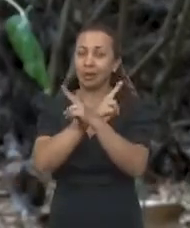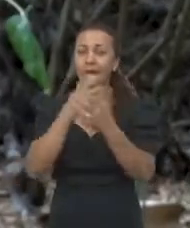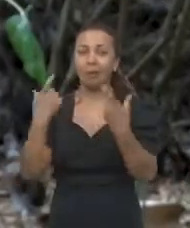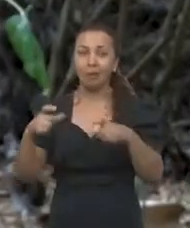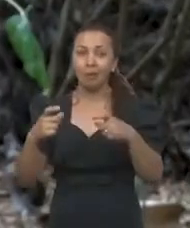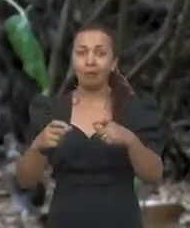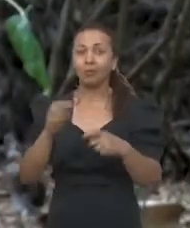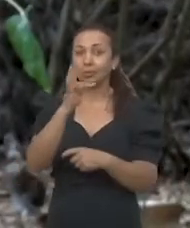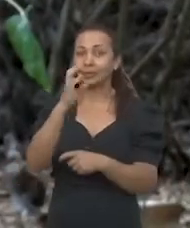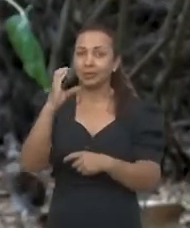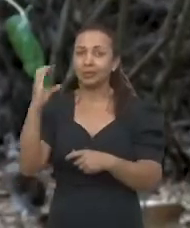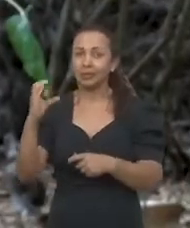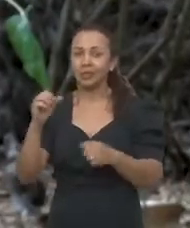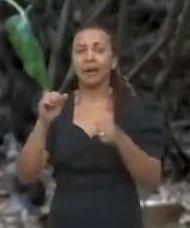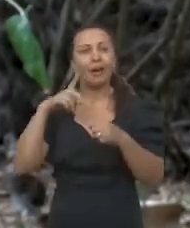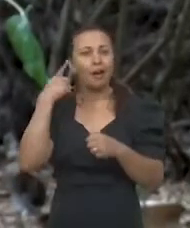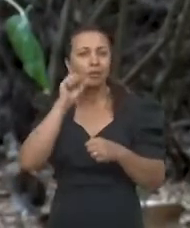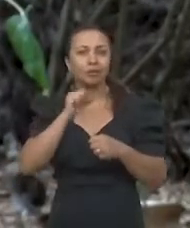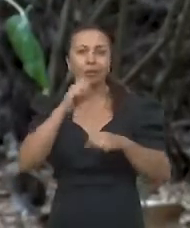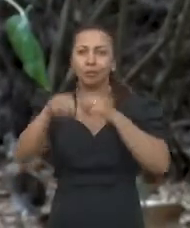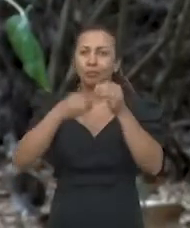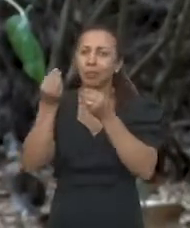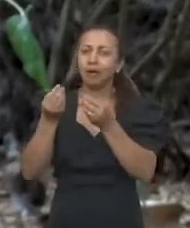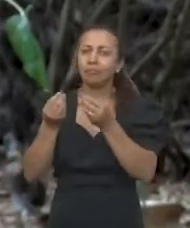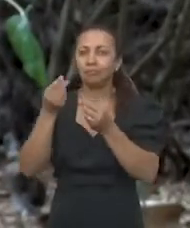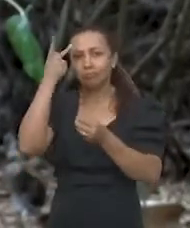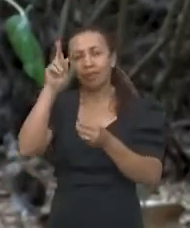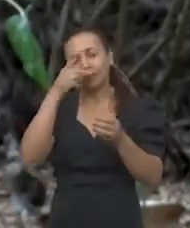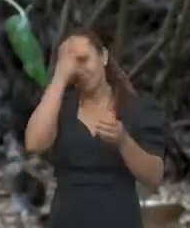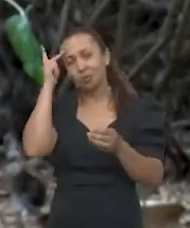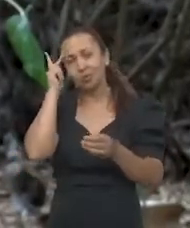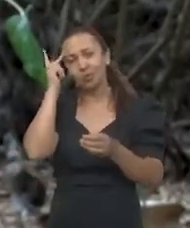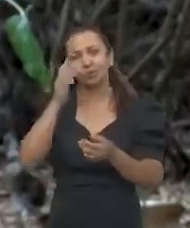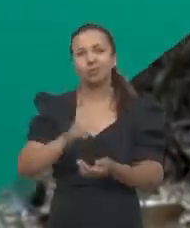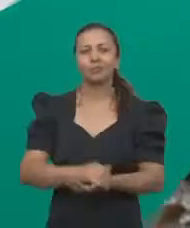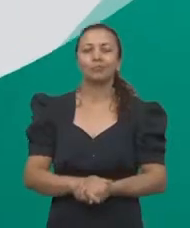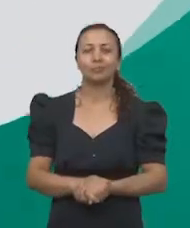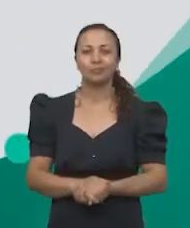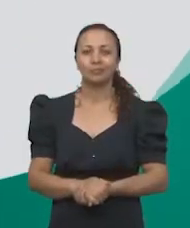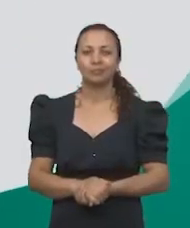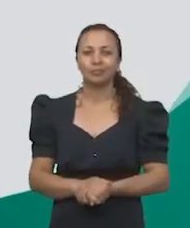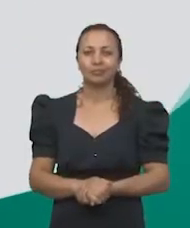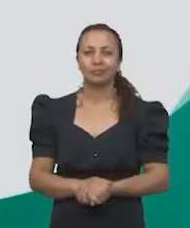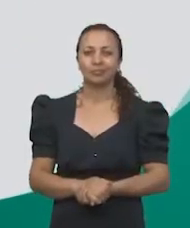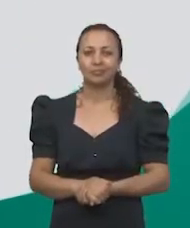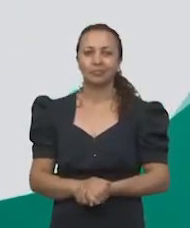Bahia, cuja monografia rendeu um prêmio ao pesquisador.